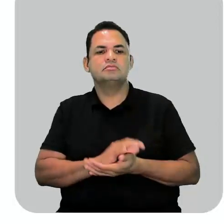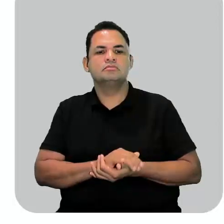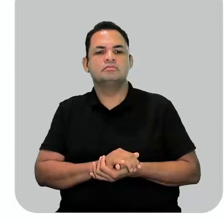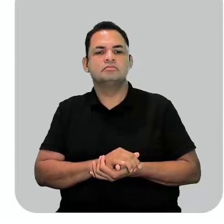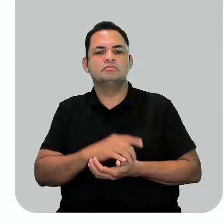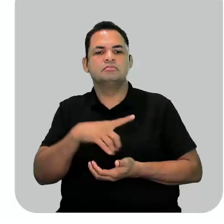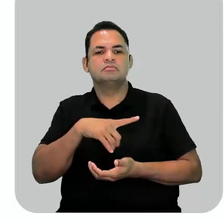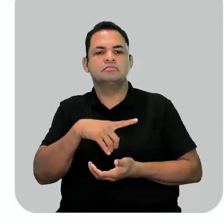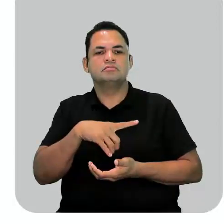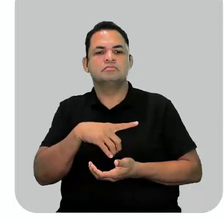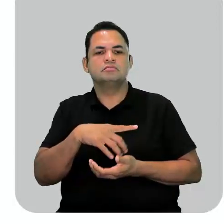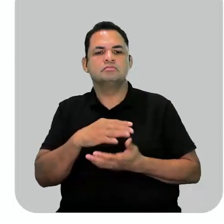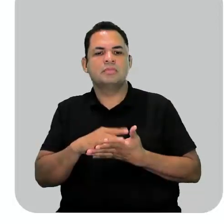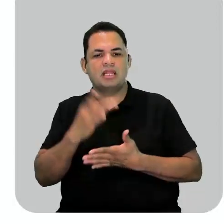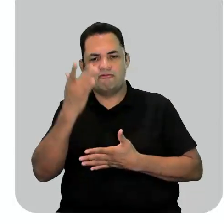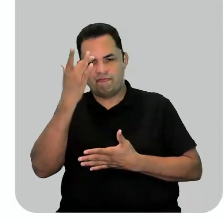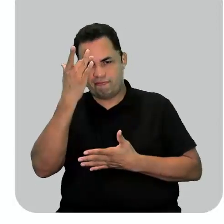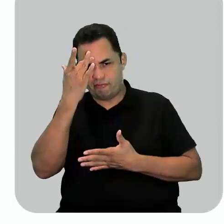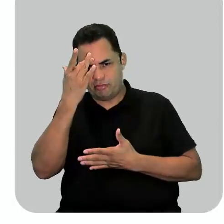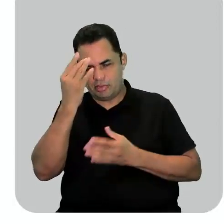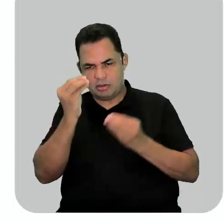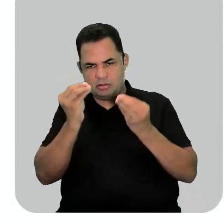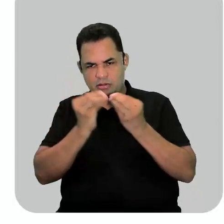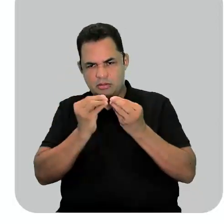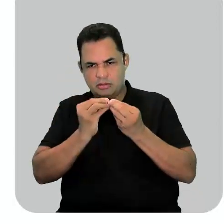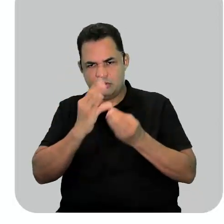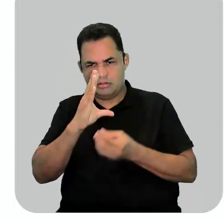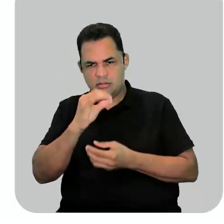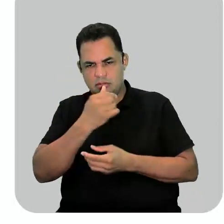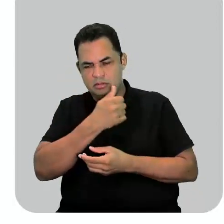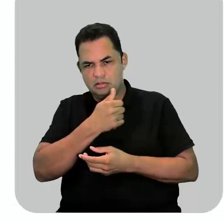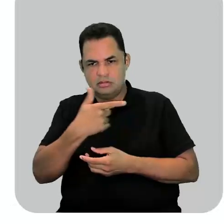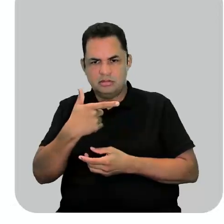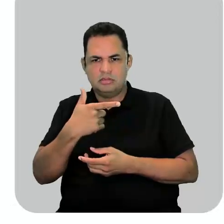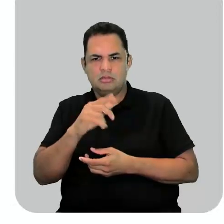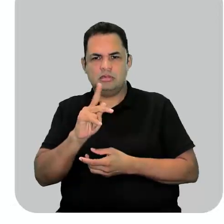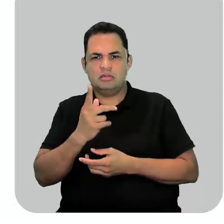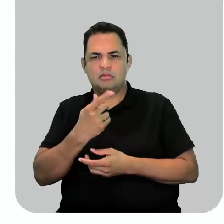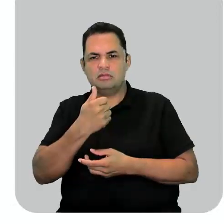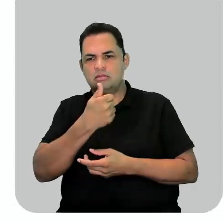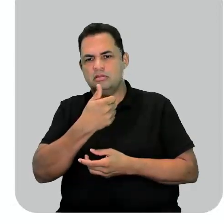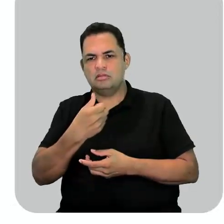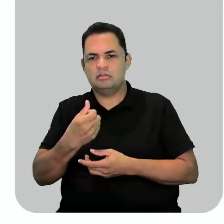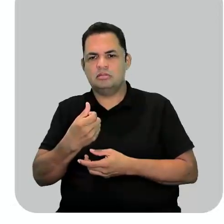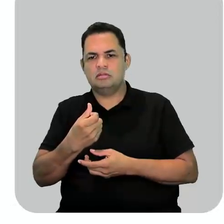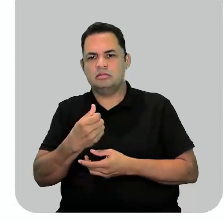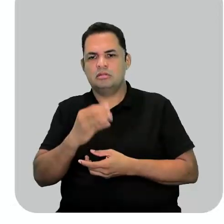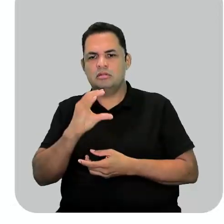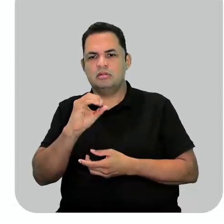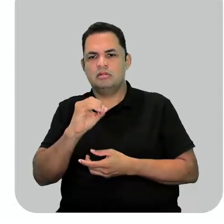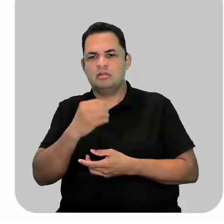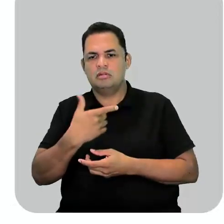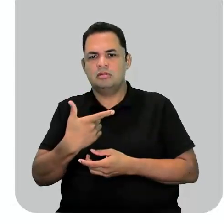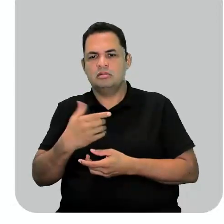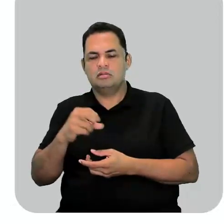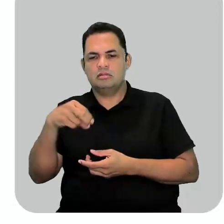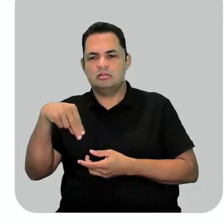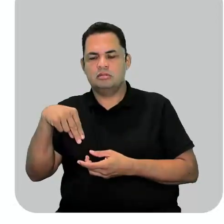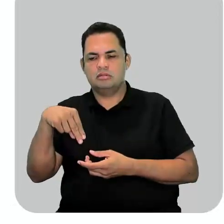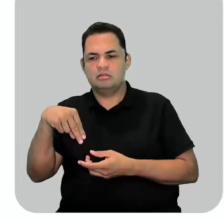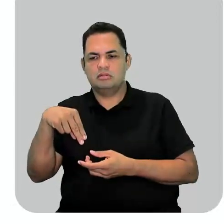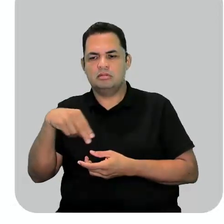êxtase tem a fórmula molecular C12H16